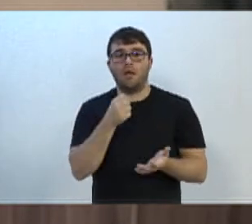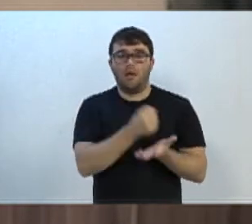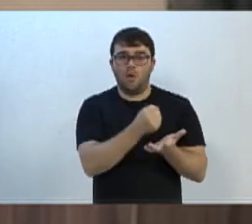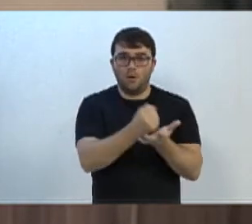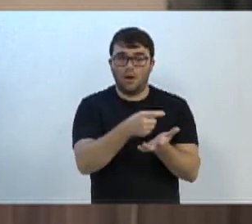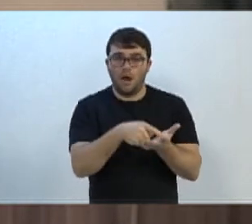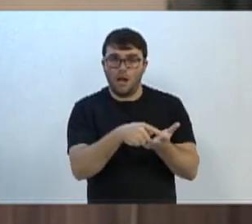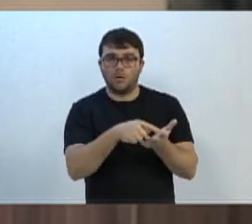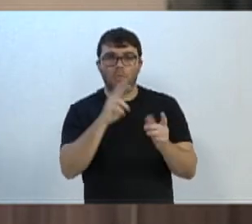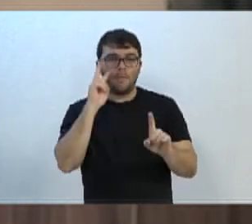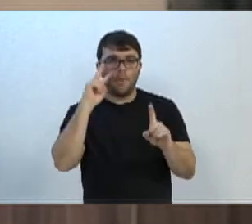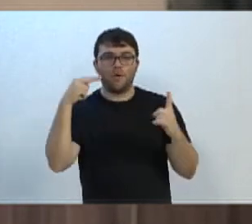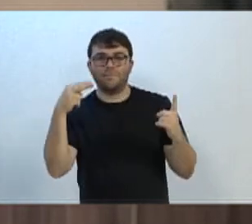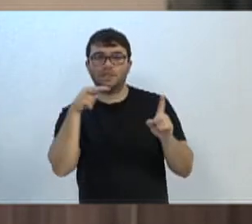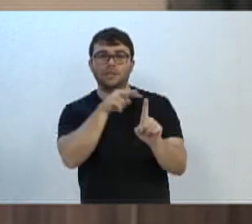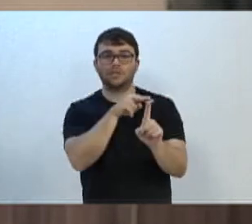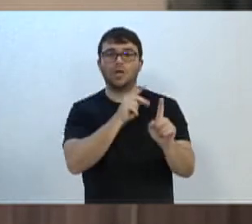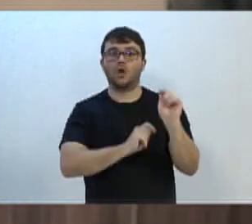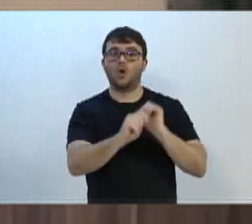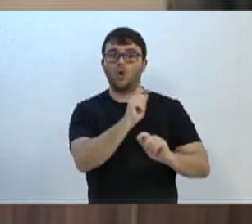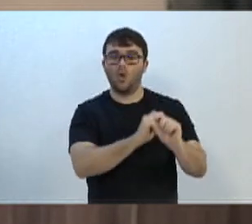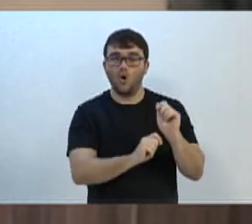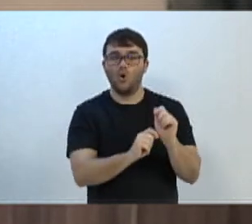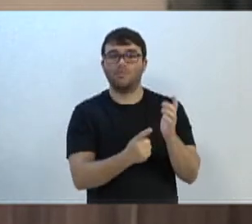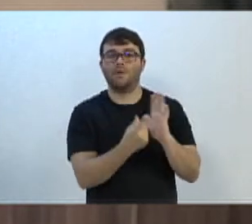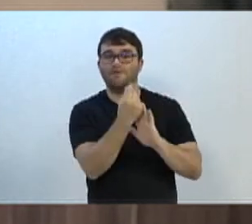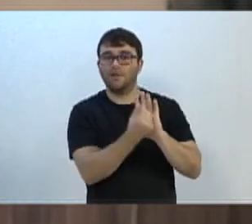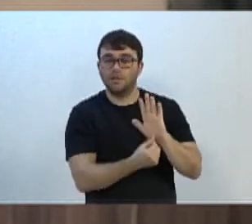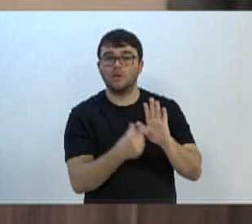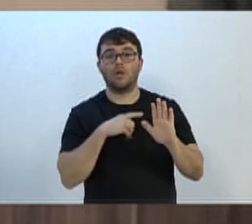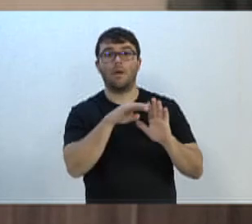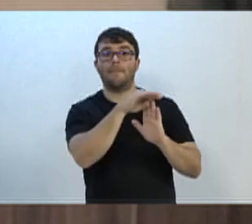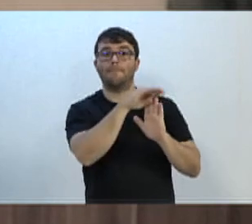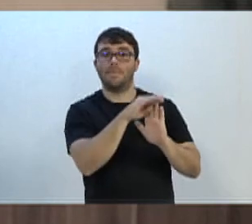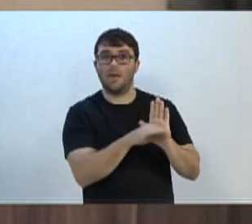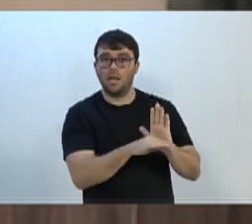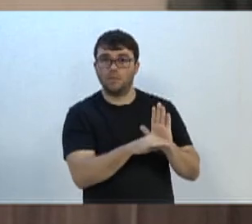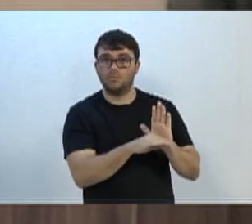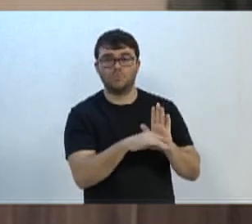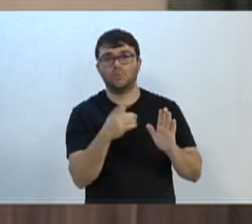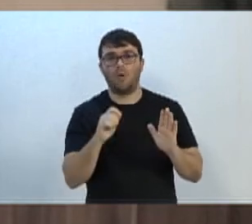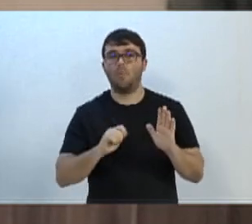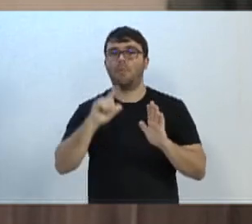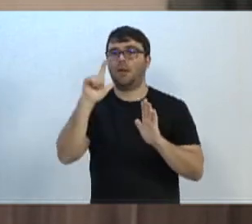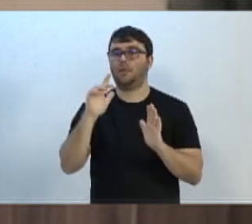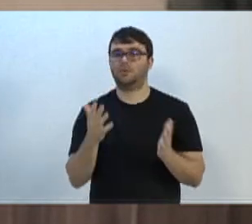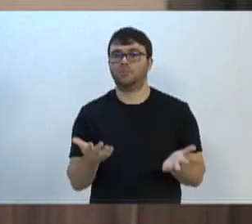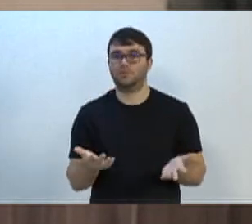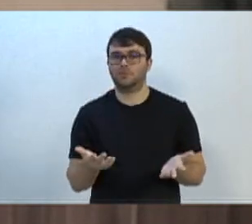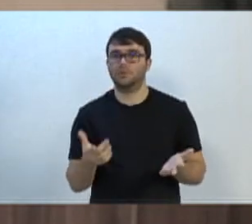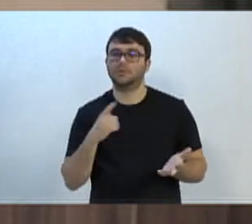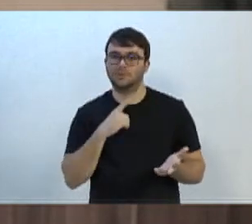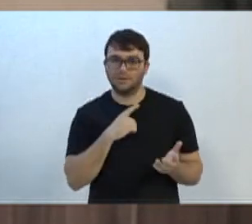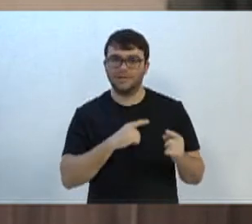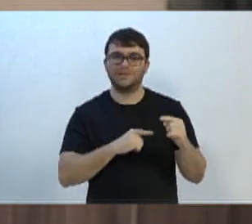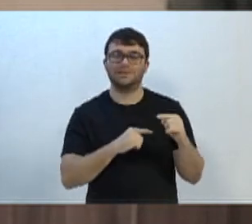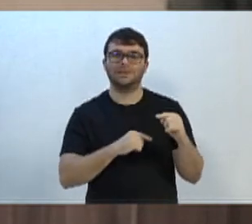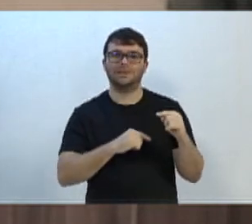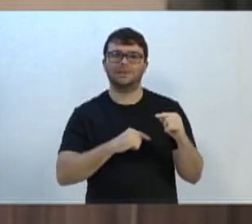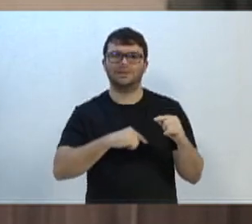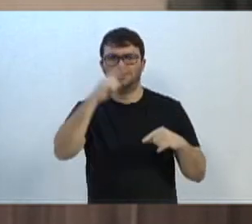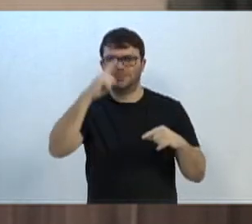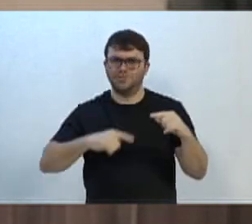do ponto de vista econômico financeiro ele ouve redução não aumento de despesa a uma escala muito grande são 128